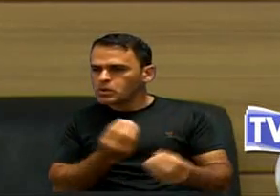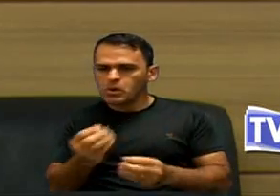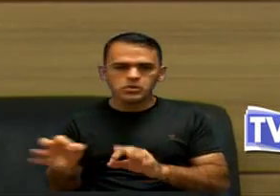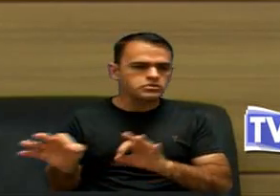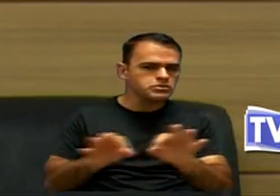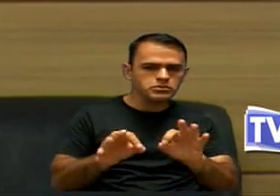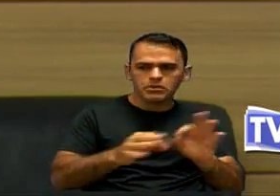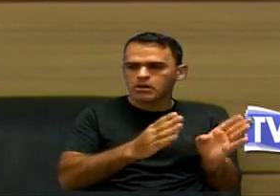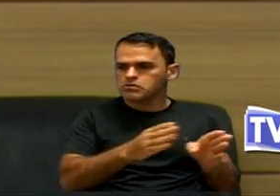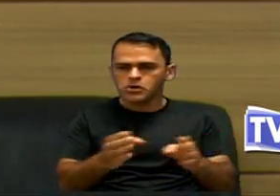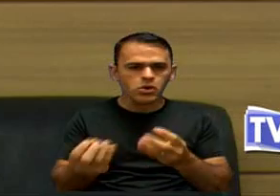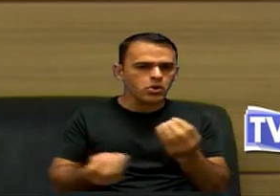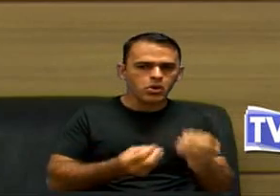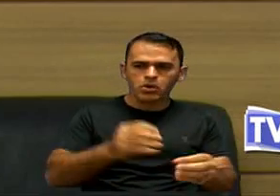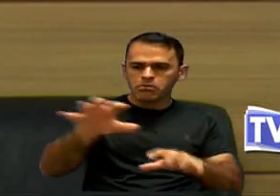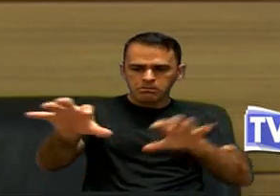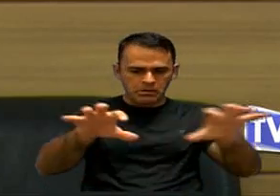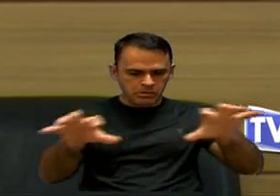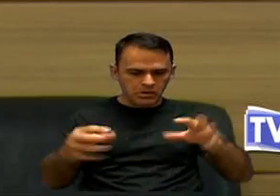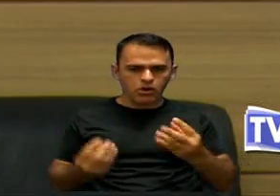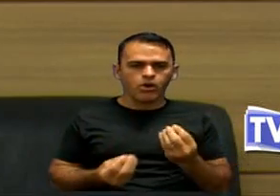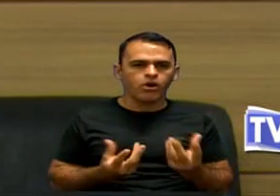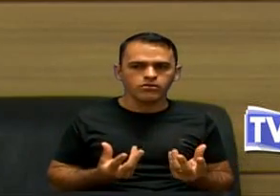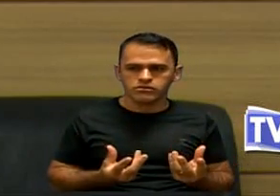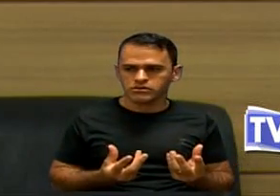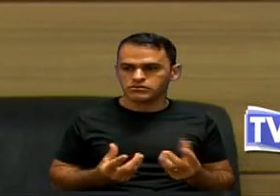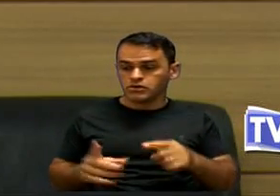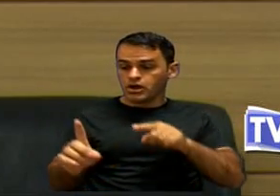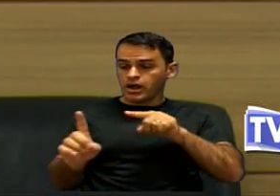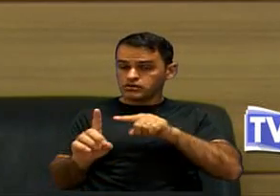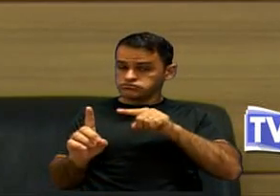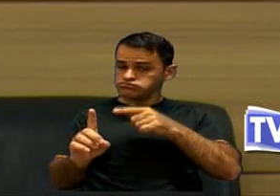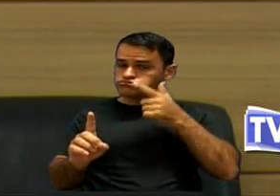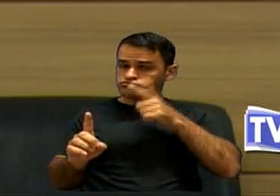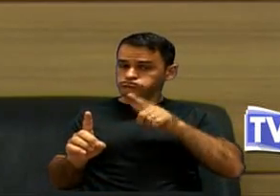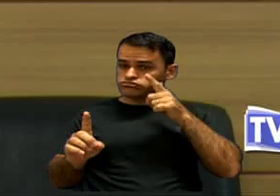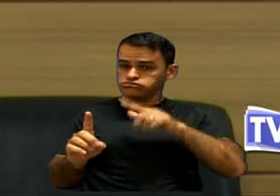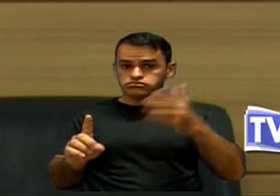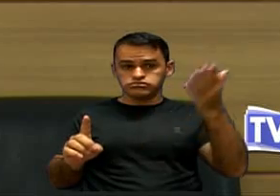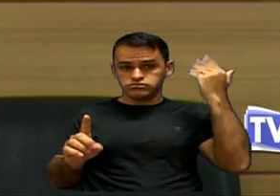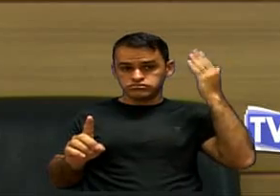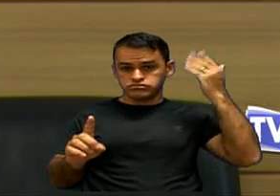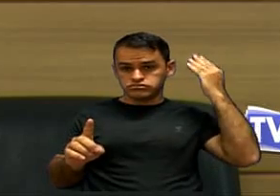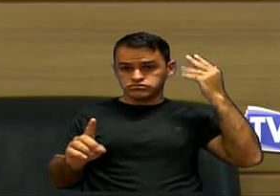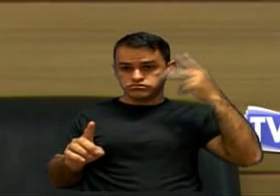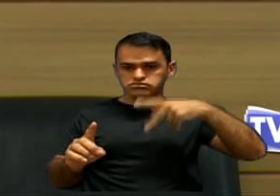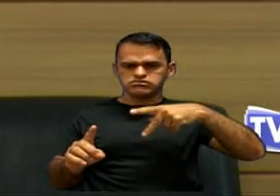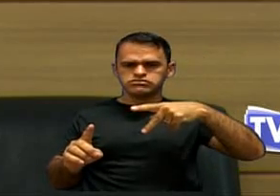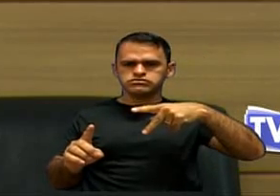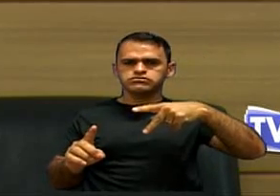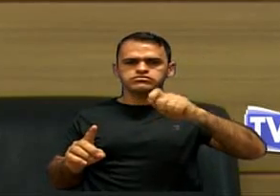da praça, da área de lazer? Mas não, ele conseguiu, no tempo do Panúncio,